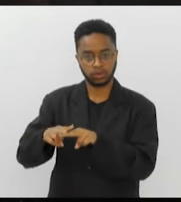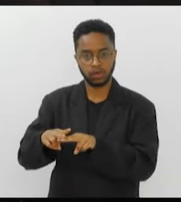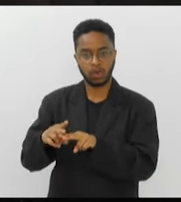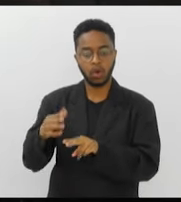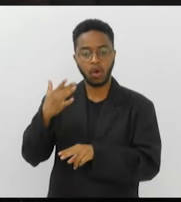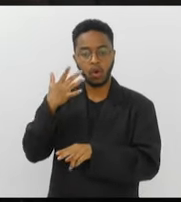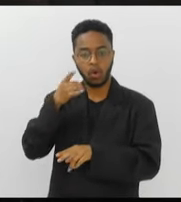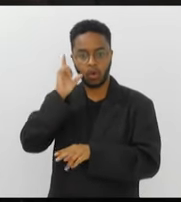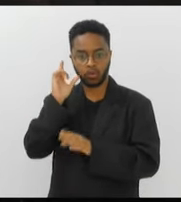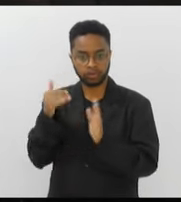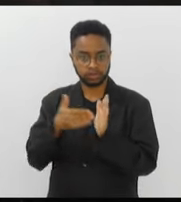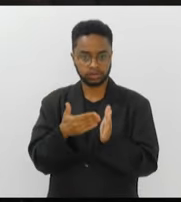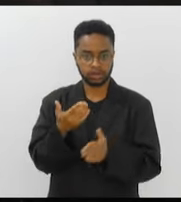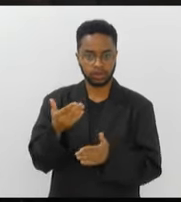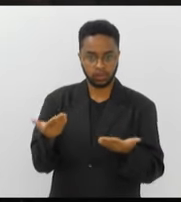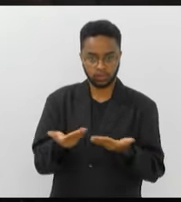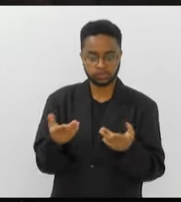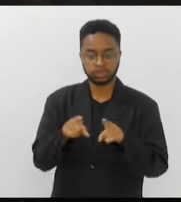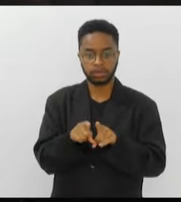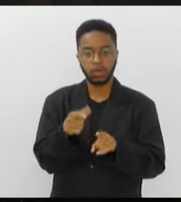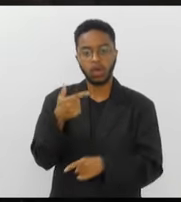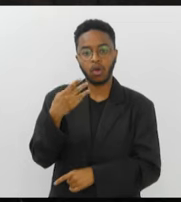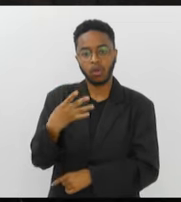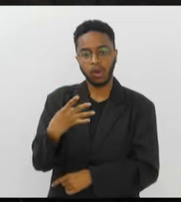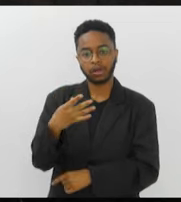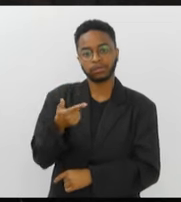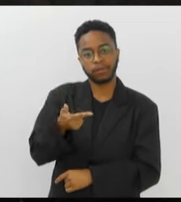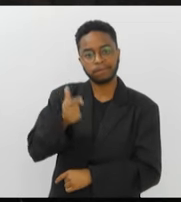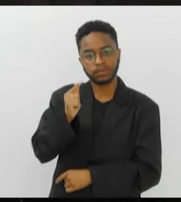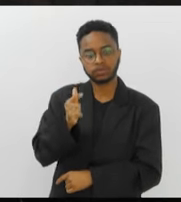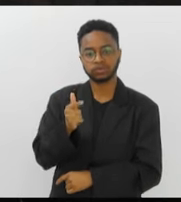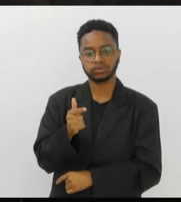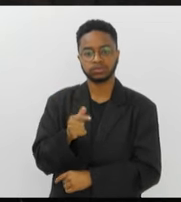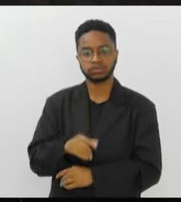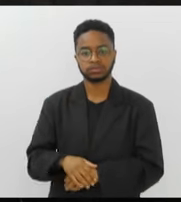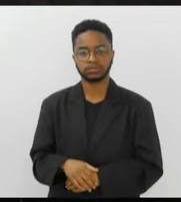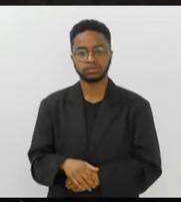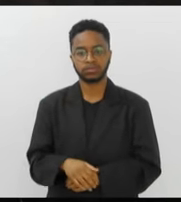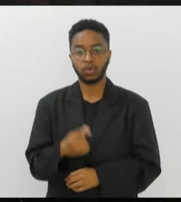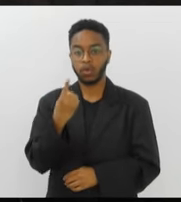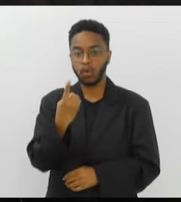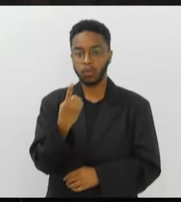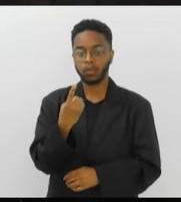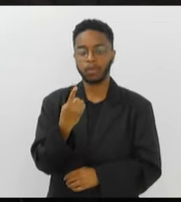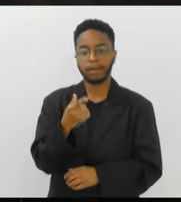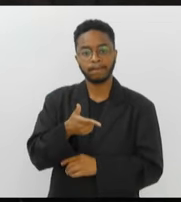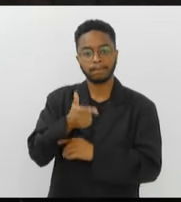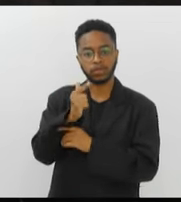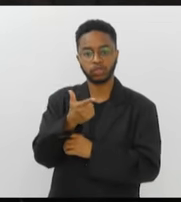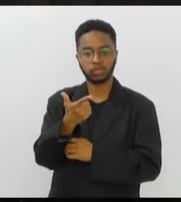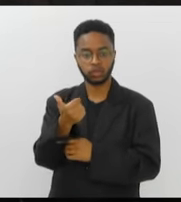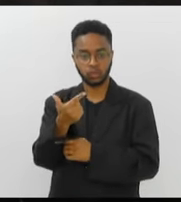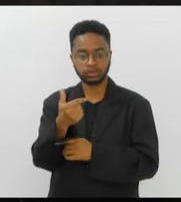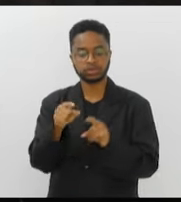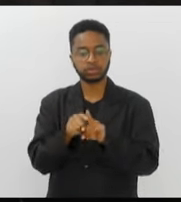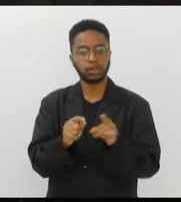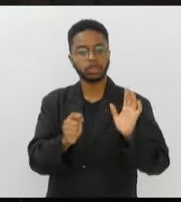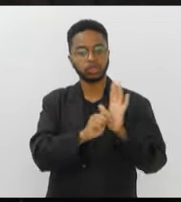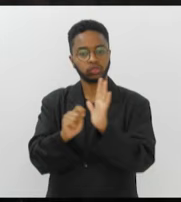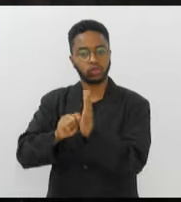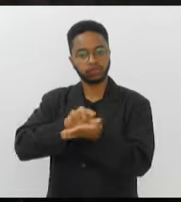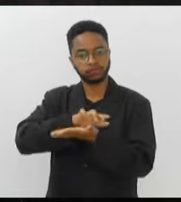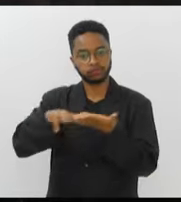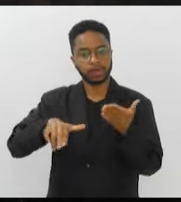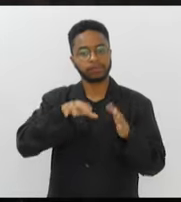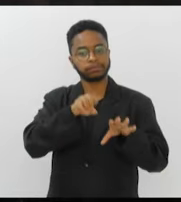hoje, 4 pistolas apreendidas, 1 12 e grande quantidade de drogas que